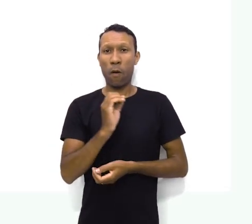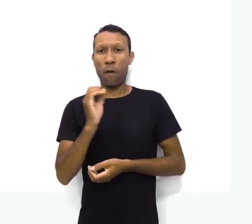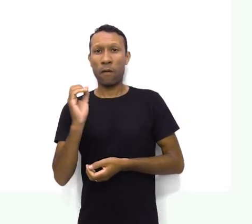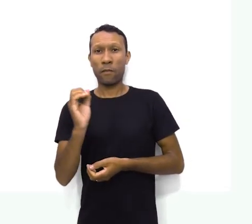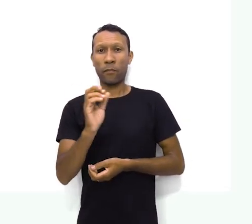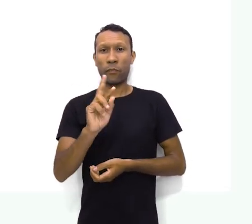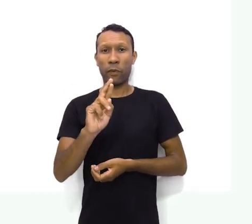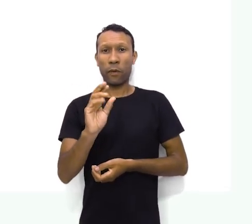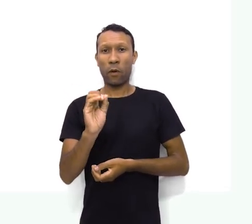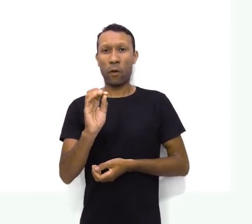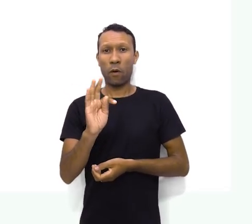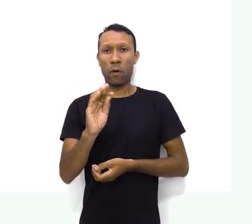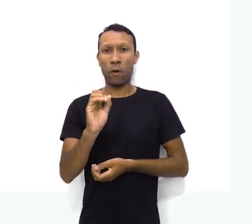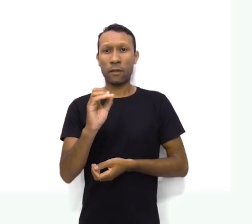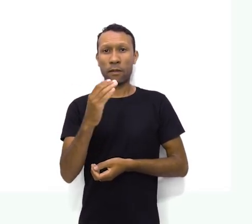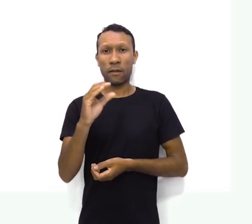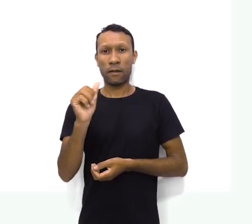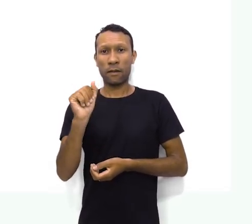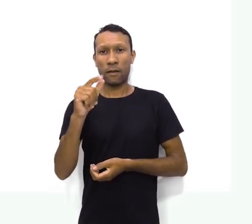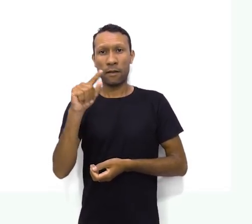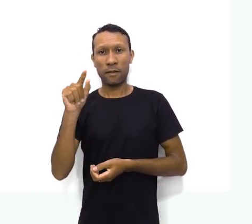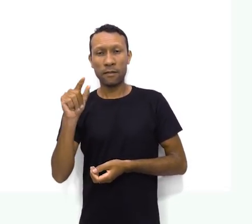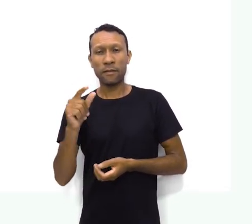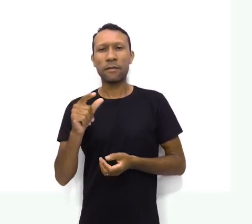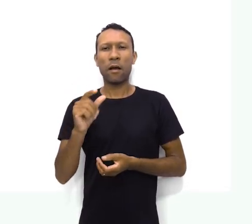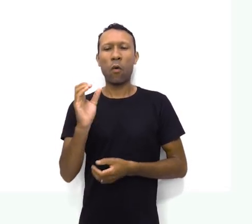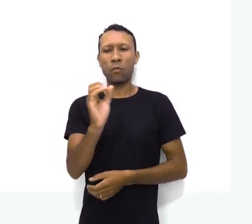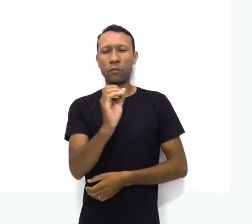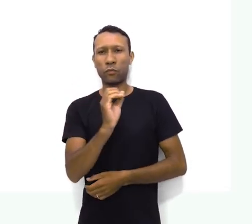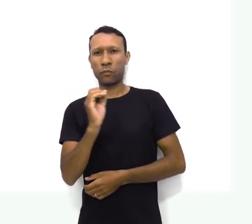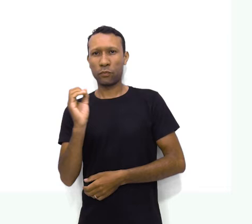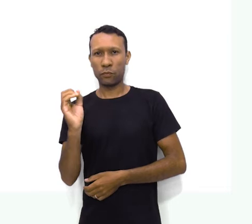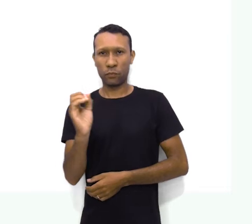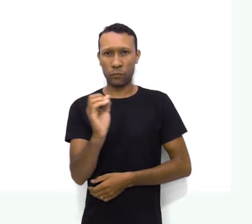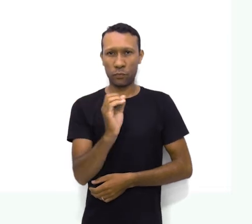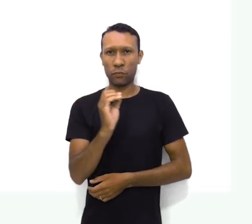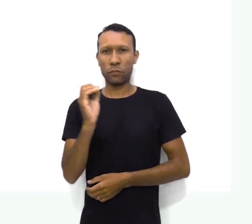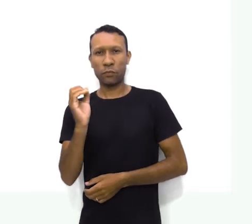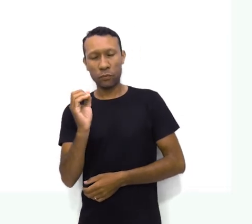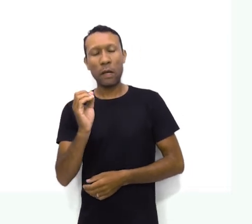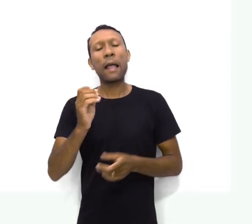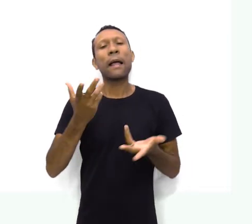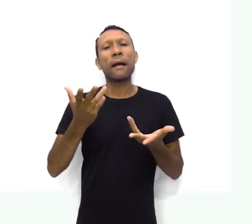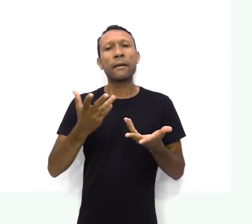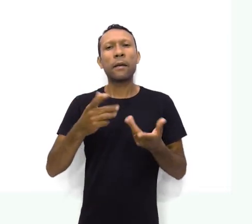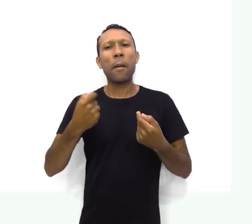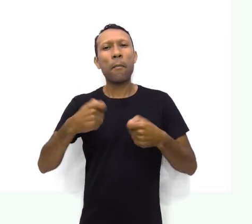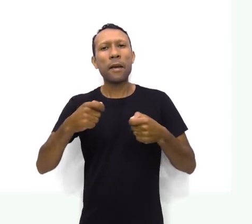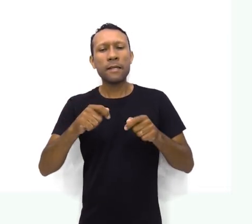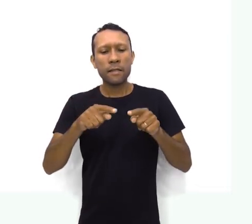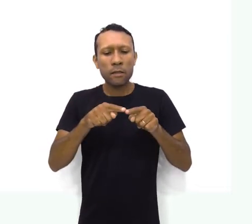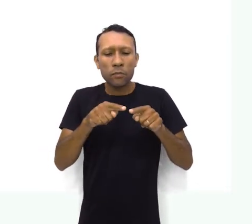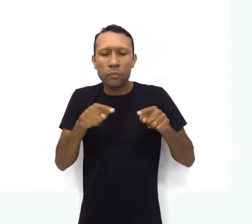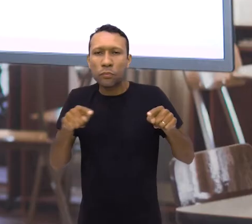rotação ocorre quando o objeto gira em torno de um ponto. Essa simetria depende de um ângulo e de um